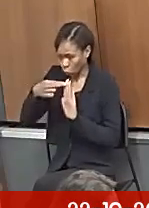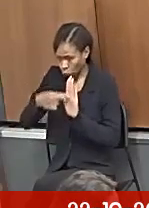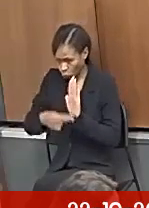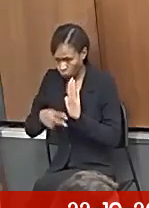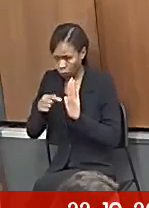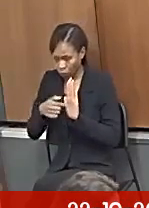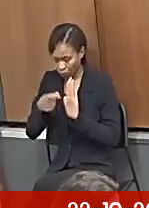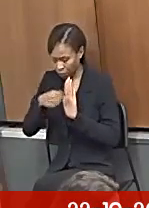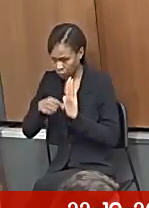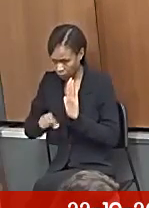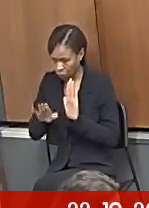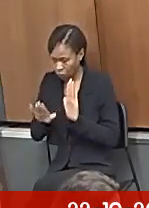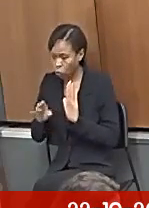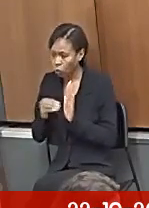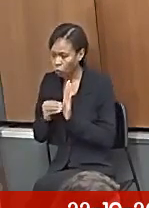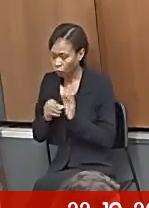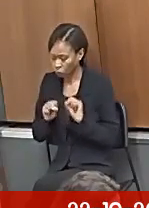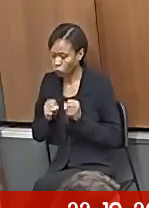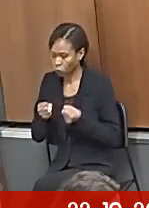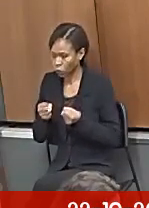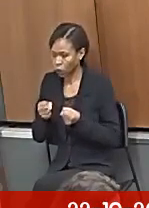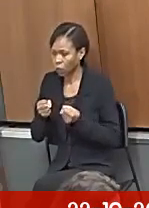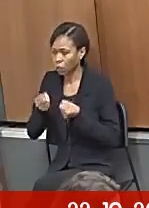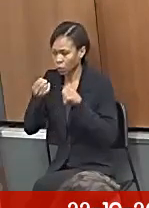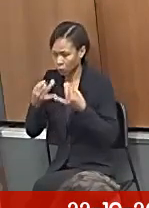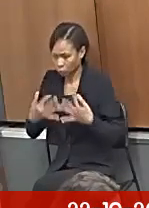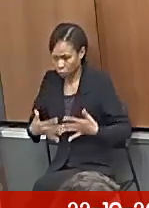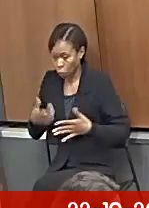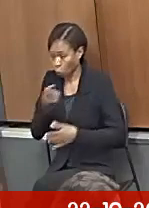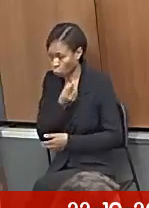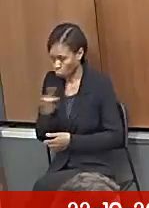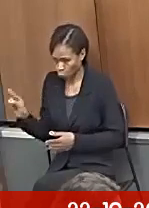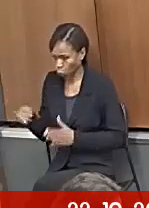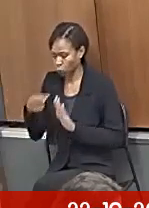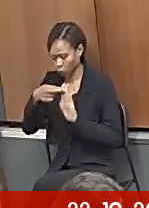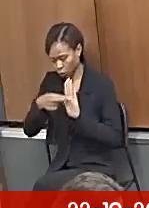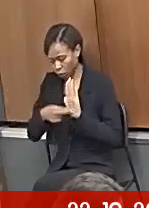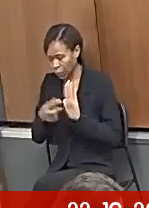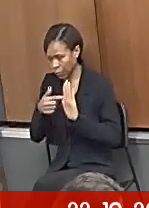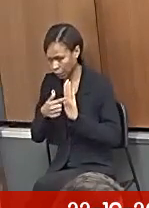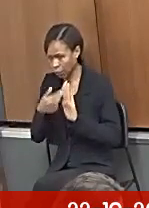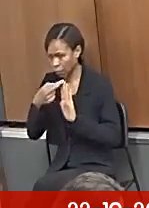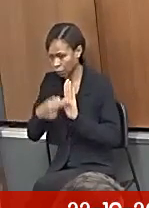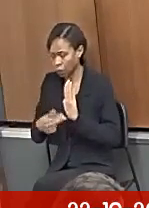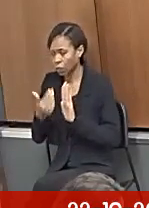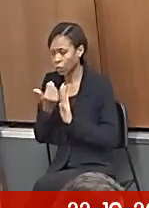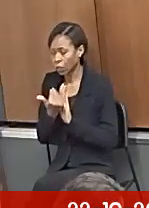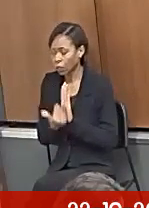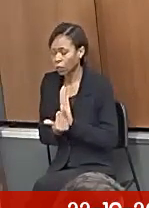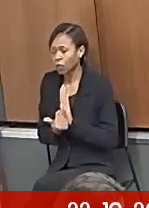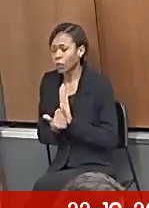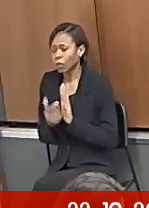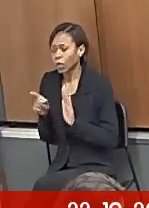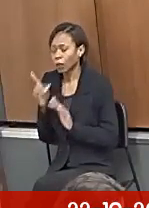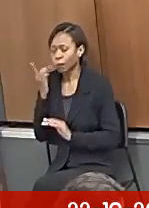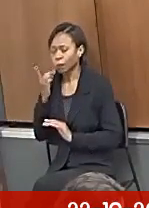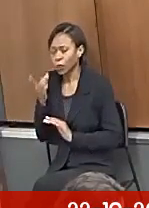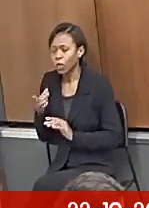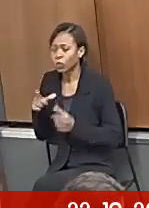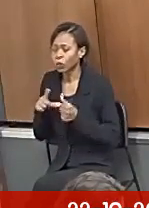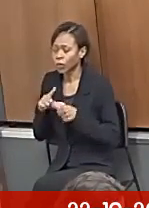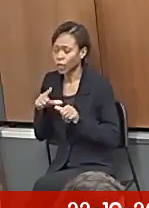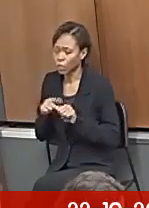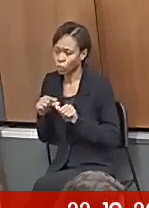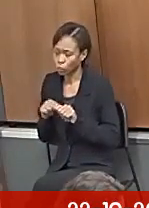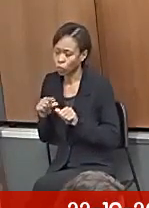só reforçar aqui, faltou descrever aqui este último requerimento. Então, os deputados que subscrevem, requer a Vossa Excelência, nos termos do artigo 100 do